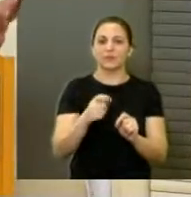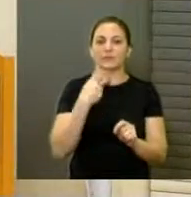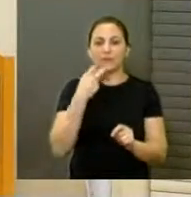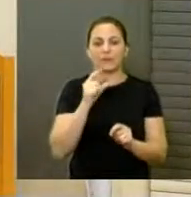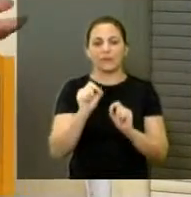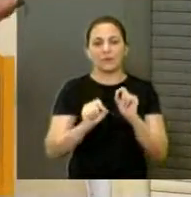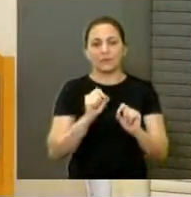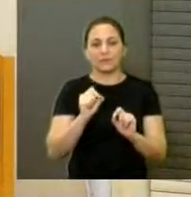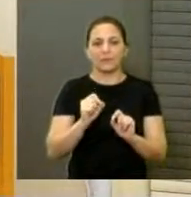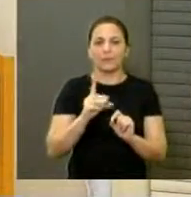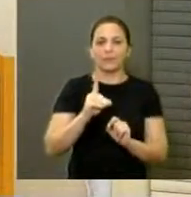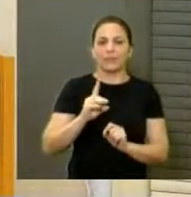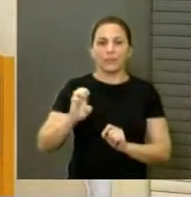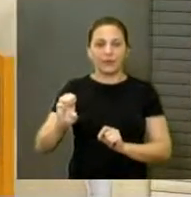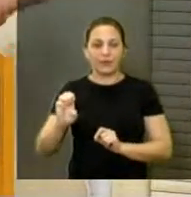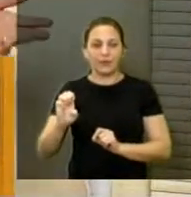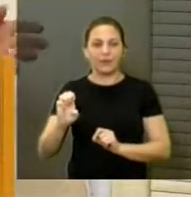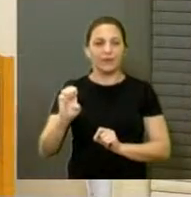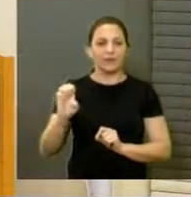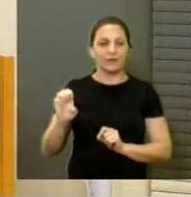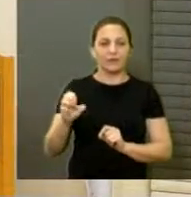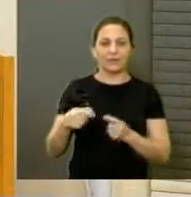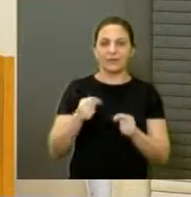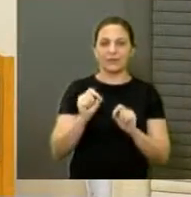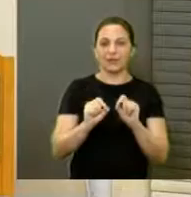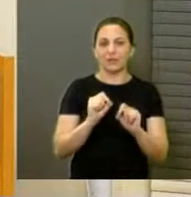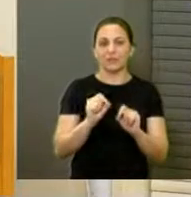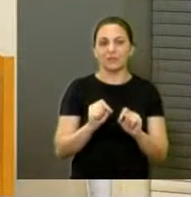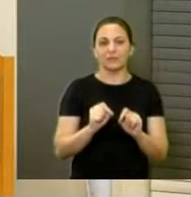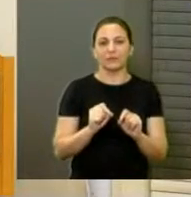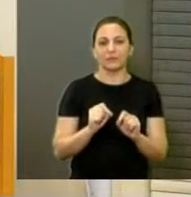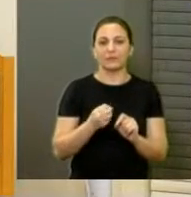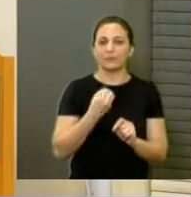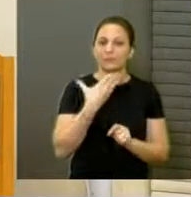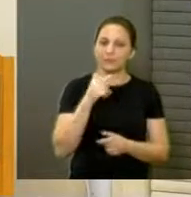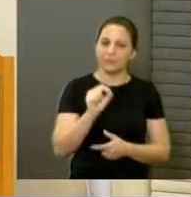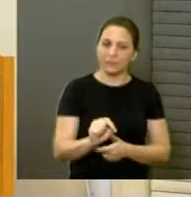Que DAE, que... Mas tudo bem, né?